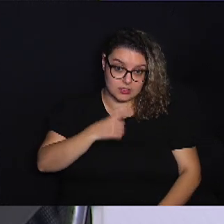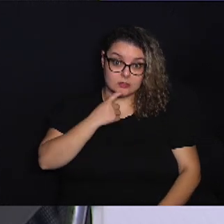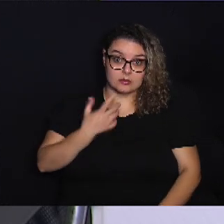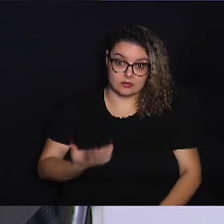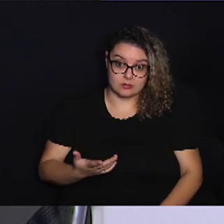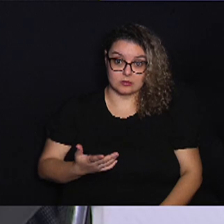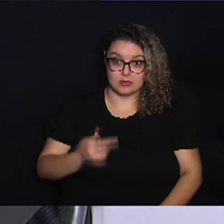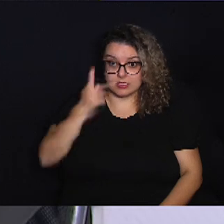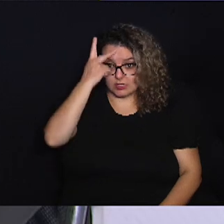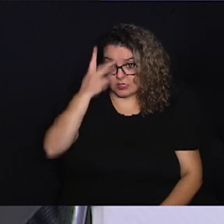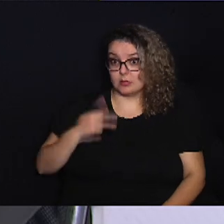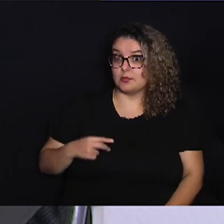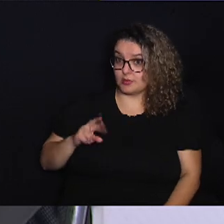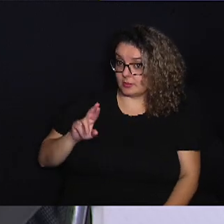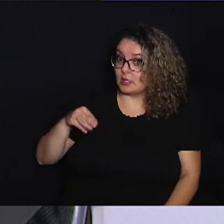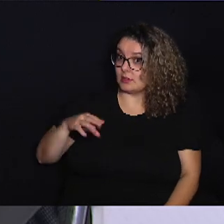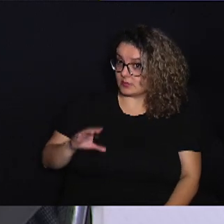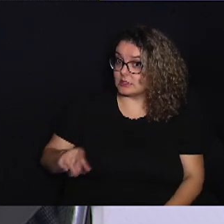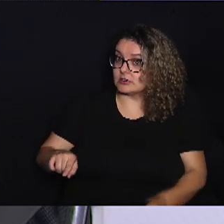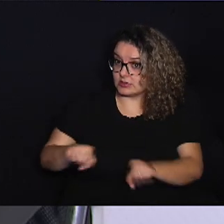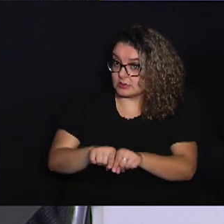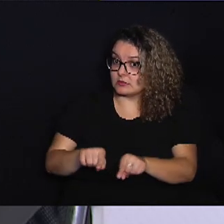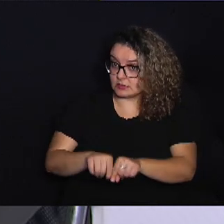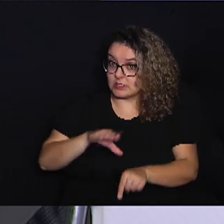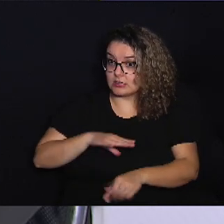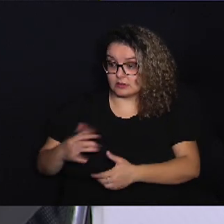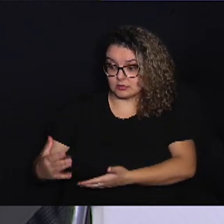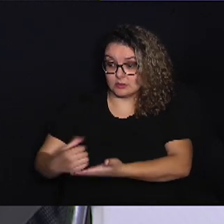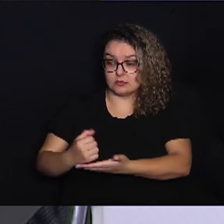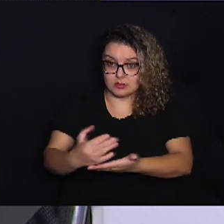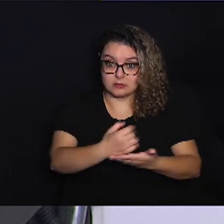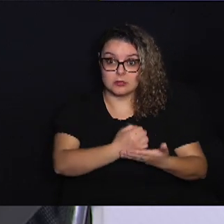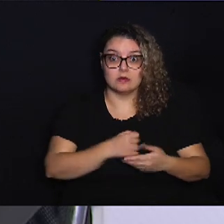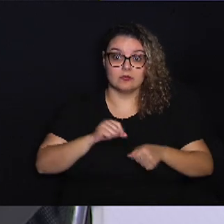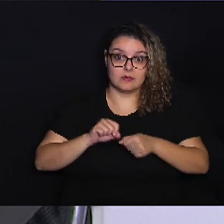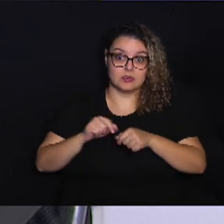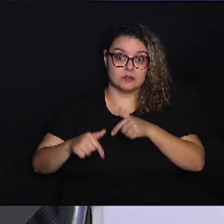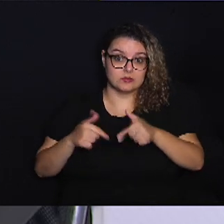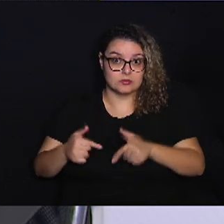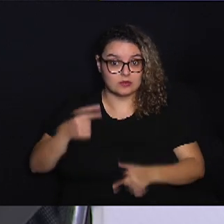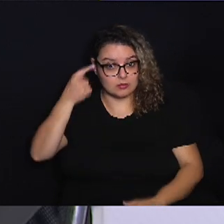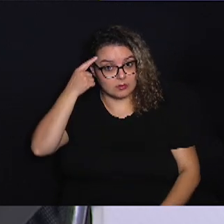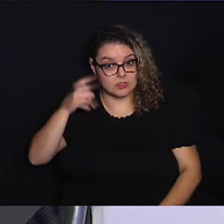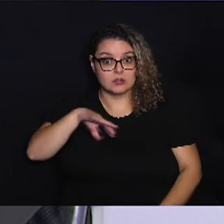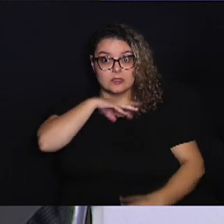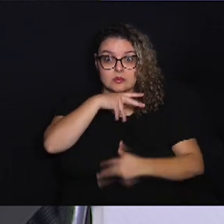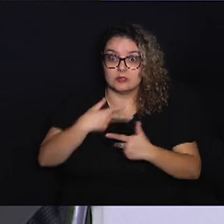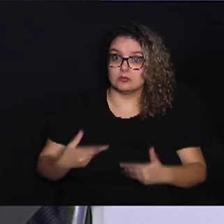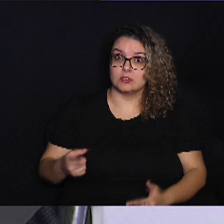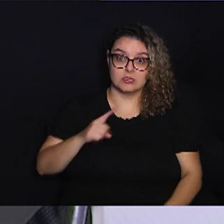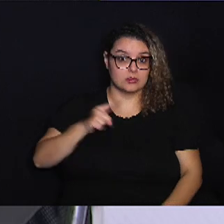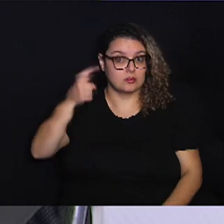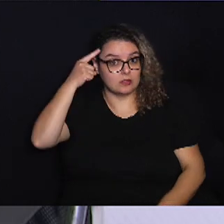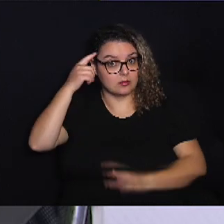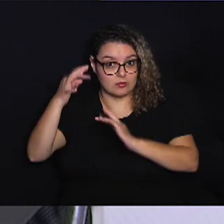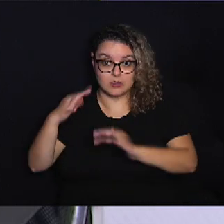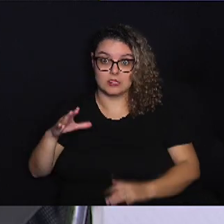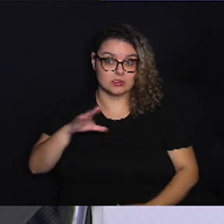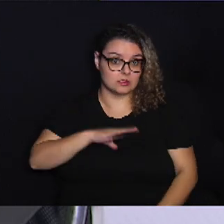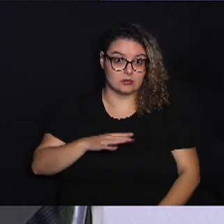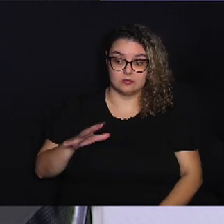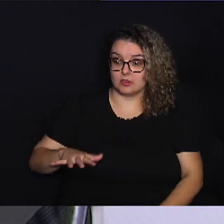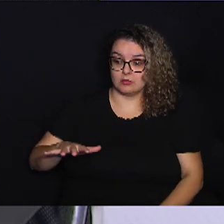da própria região metropolitana, nas cidades vizinhas também. A gente faz um trabalho pensando no animal e não pensando na cidade, na